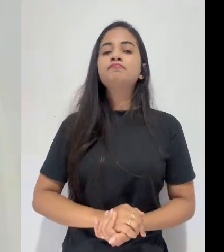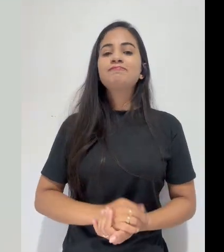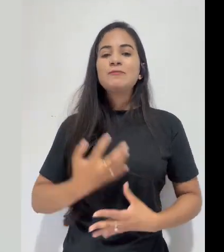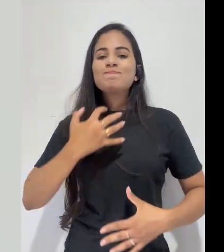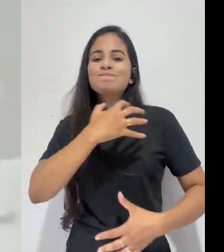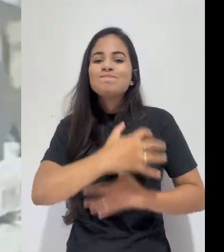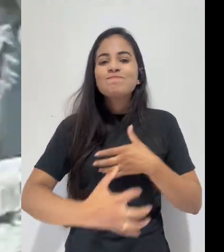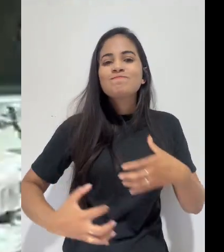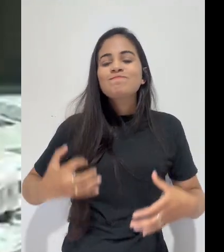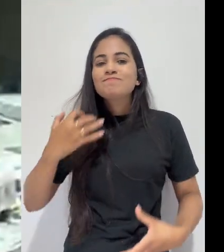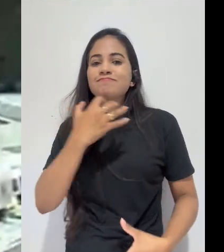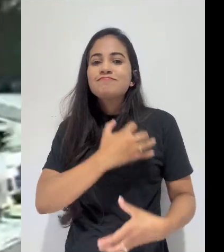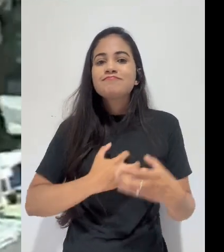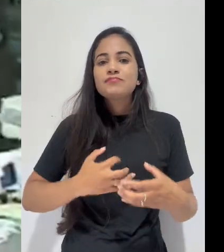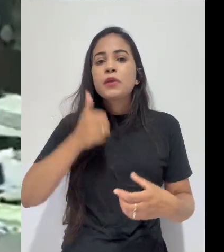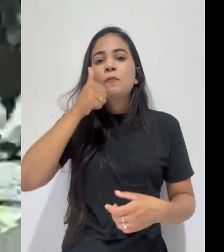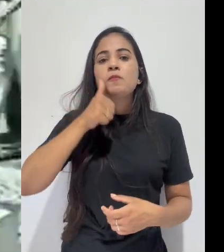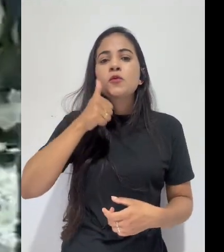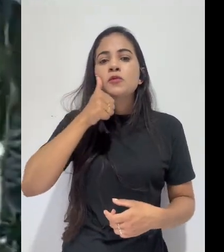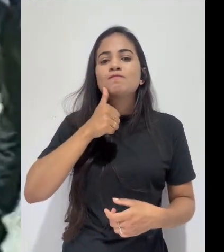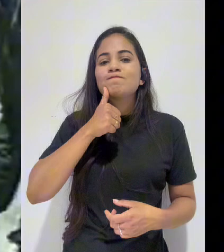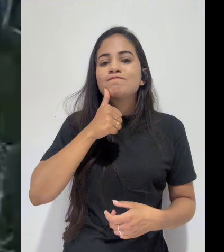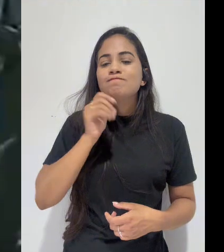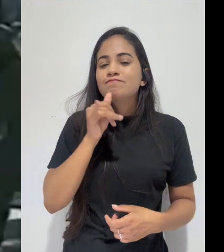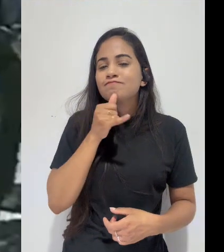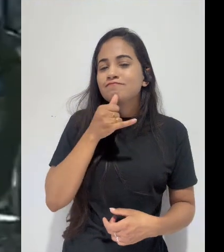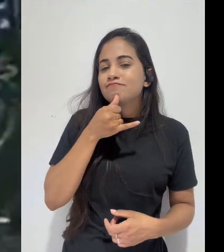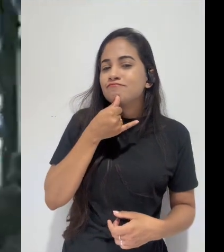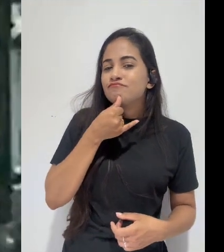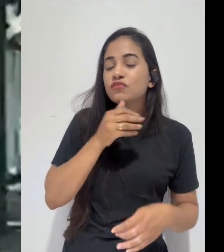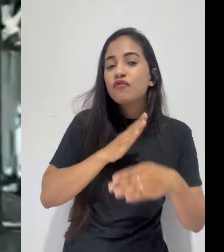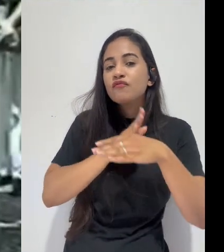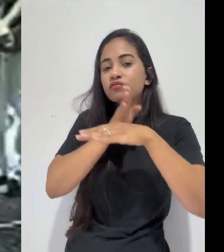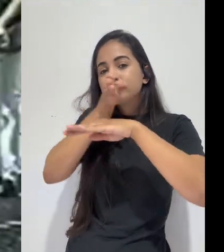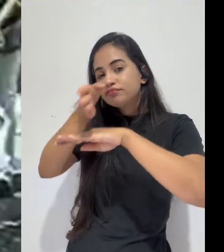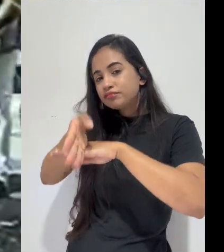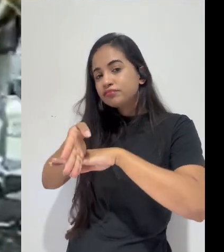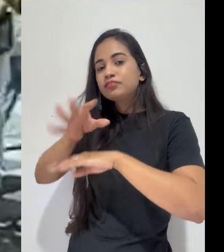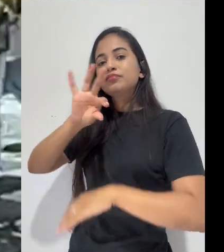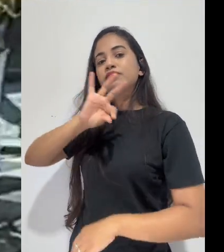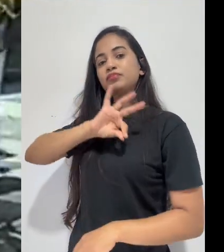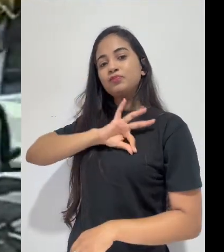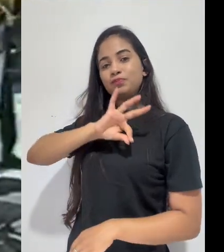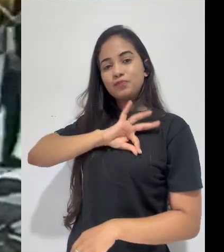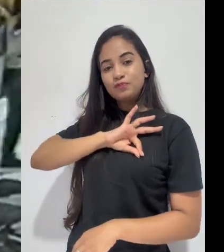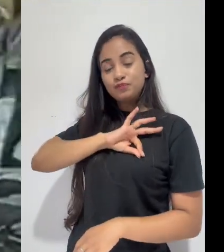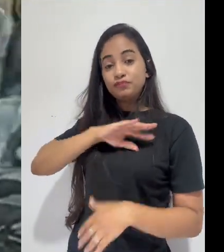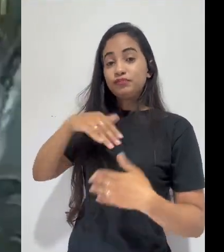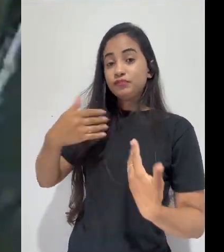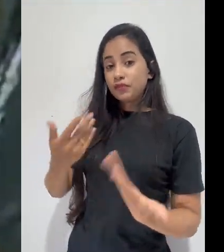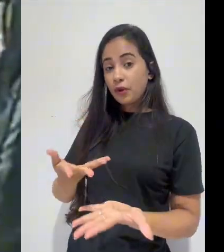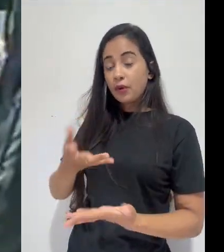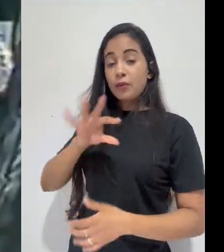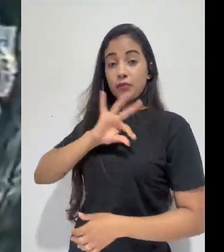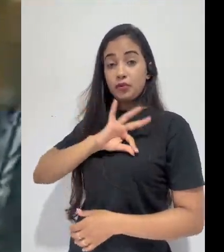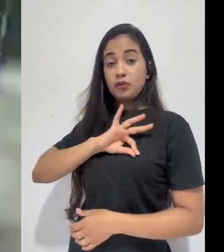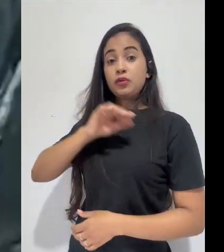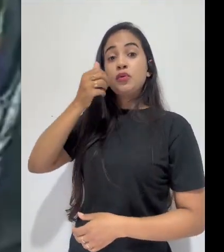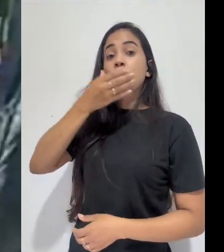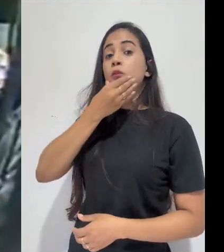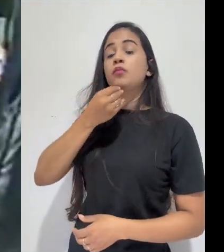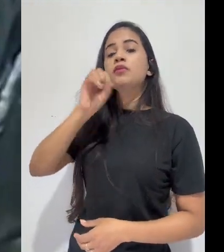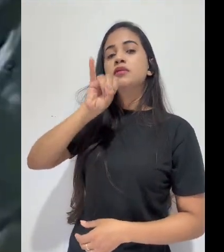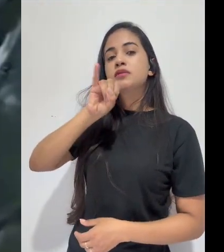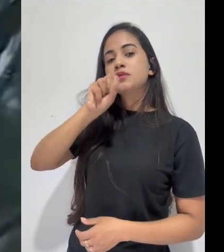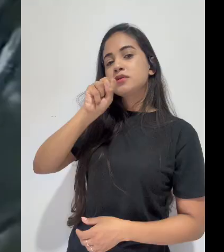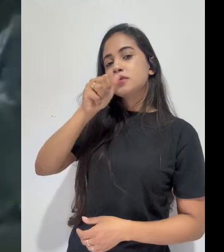Sul. Revoltada com o fato, Mônica saiu do local e pediu a ajuda da Polícia Militar. O policial Isaías